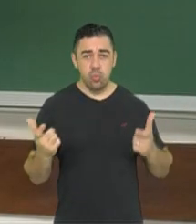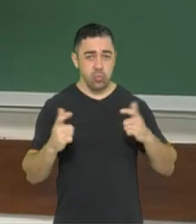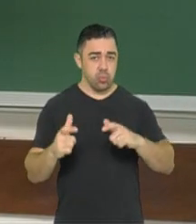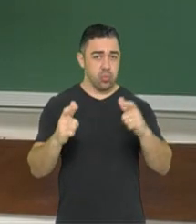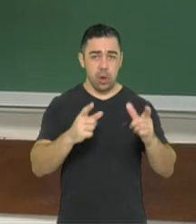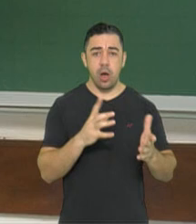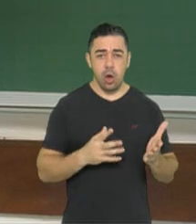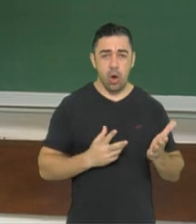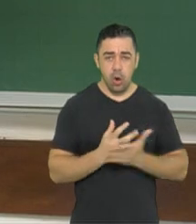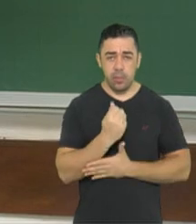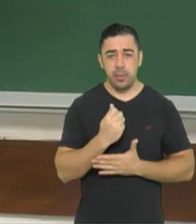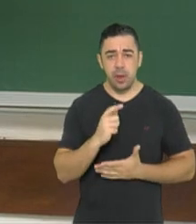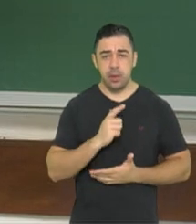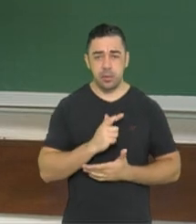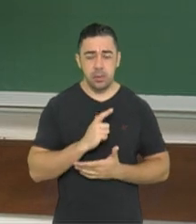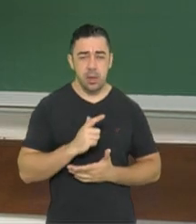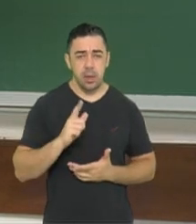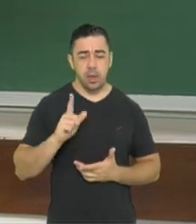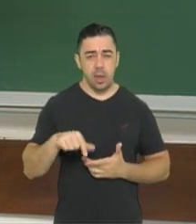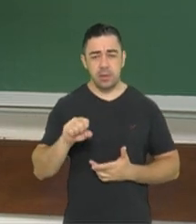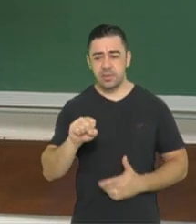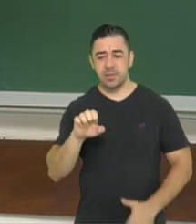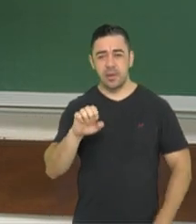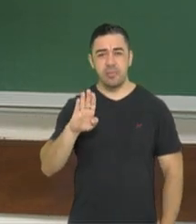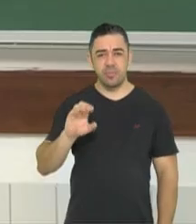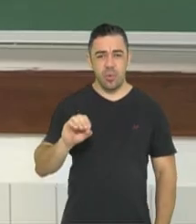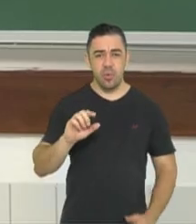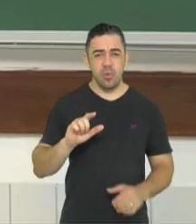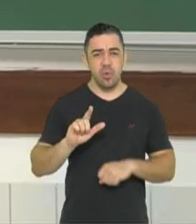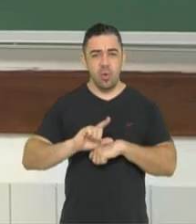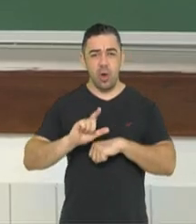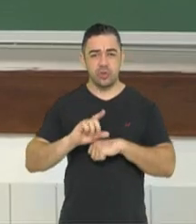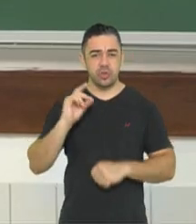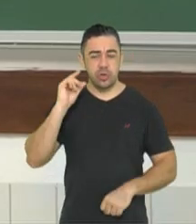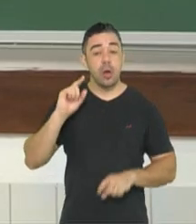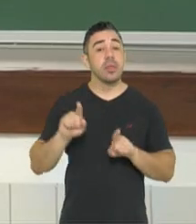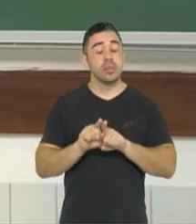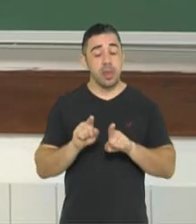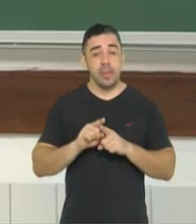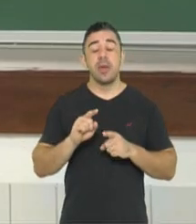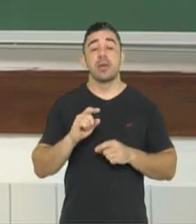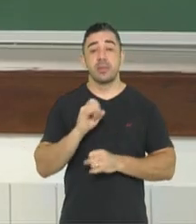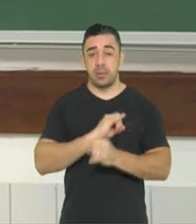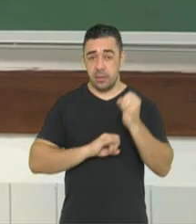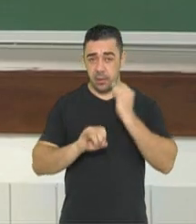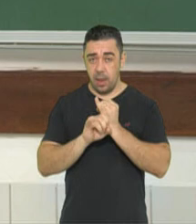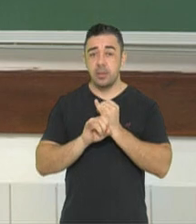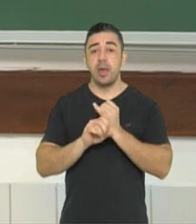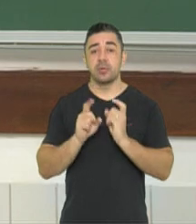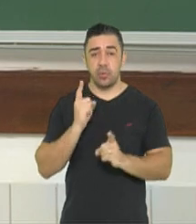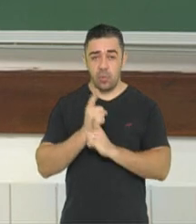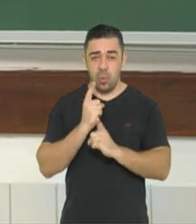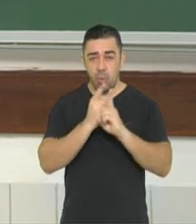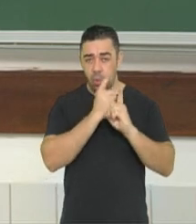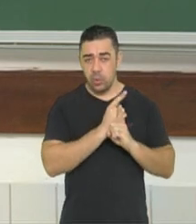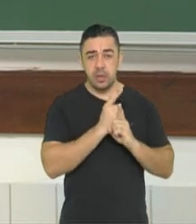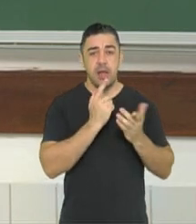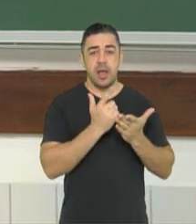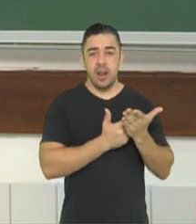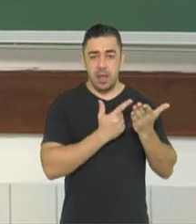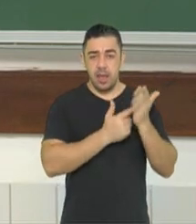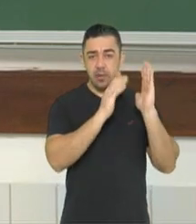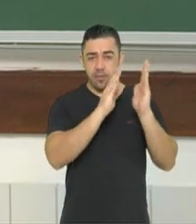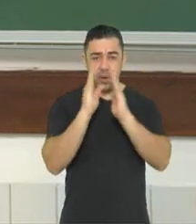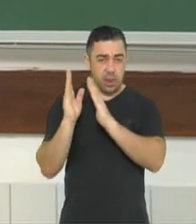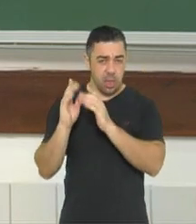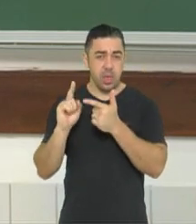para comprar, em sebos, em lojas antigas, e até pela internet ou em livrarias, lojas de